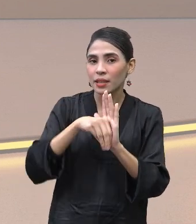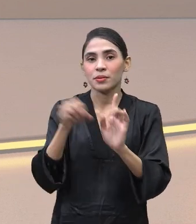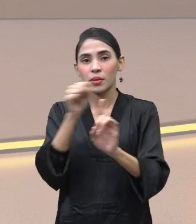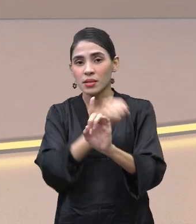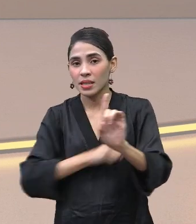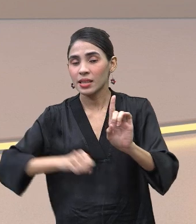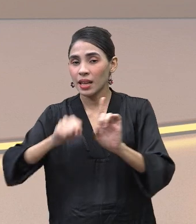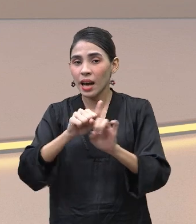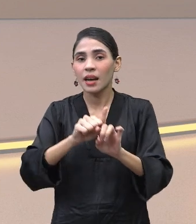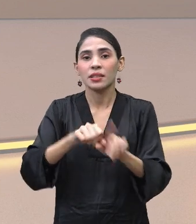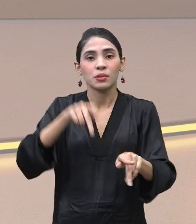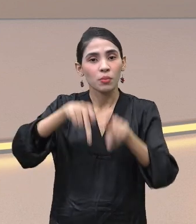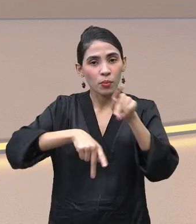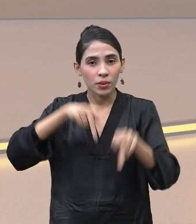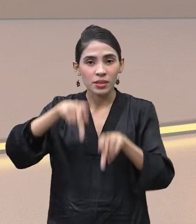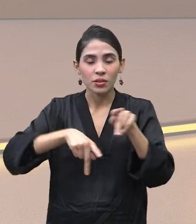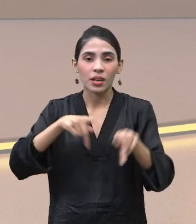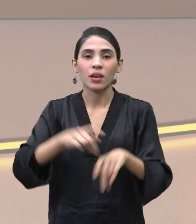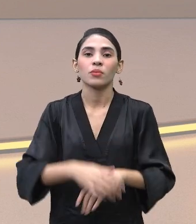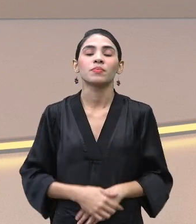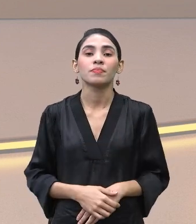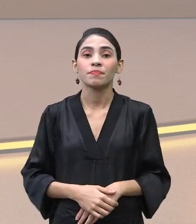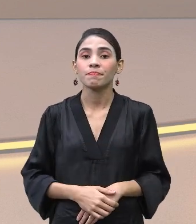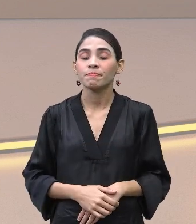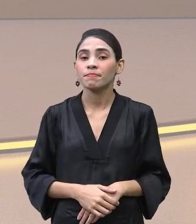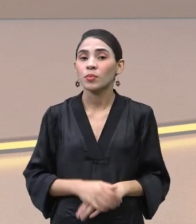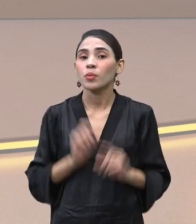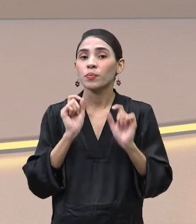sociedades civis, elas acabam,